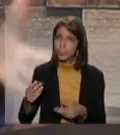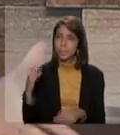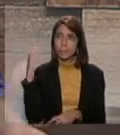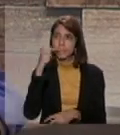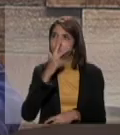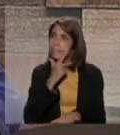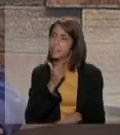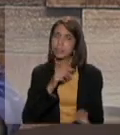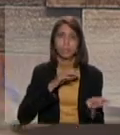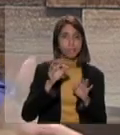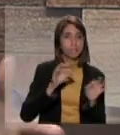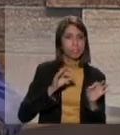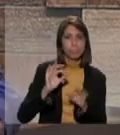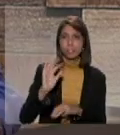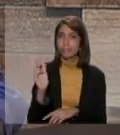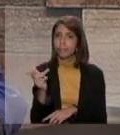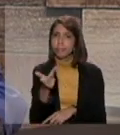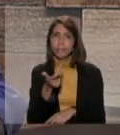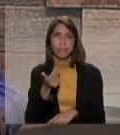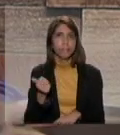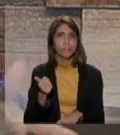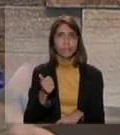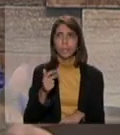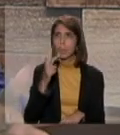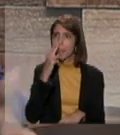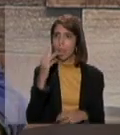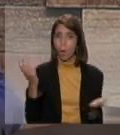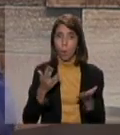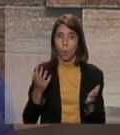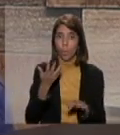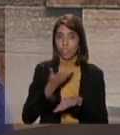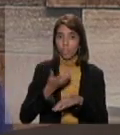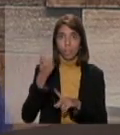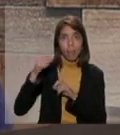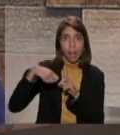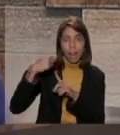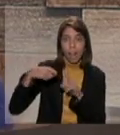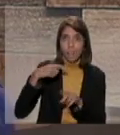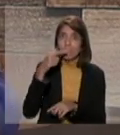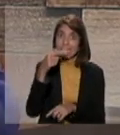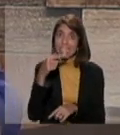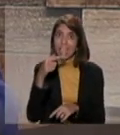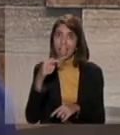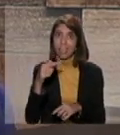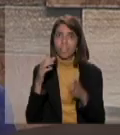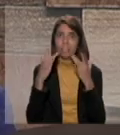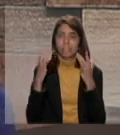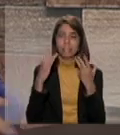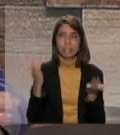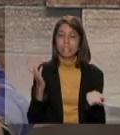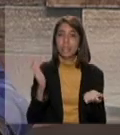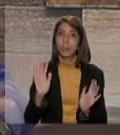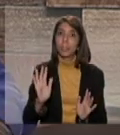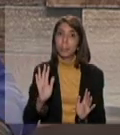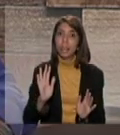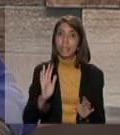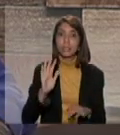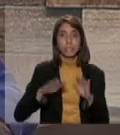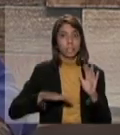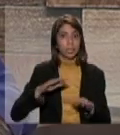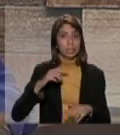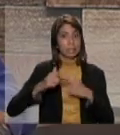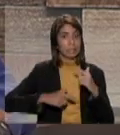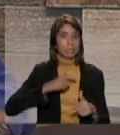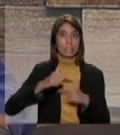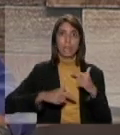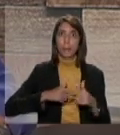impressionantemente lindas e bem feitas, e você faz 7 cenas num dia em vez de 30, como a gente faz numa novela, né? Mas às